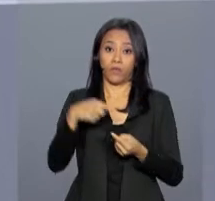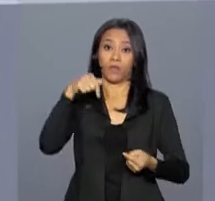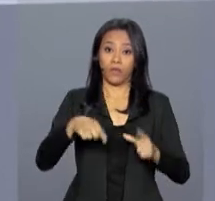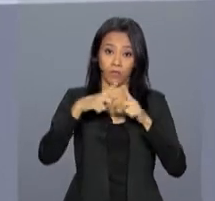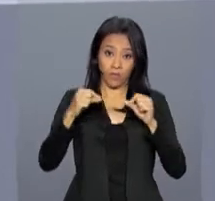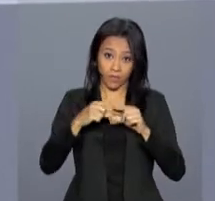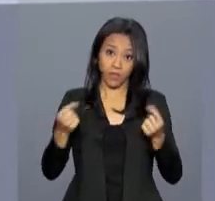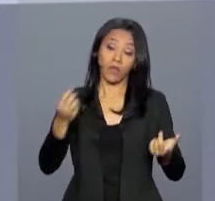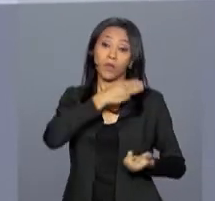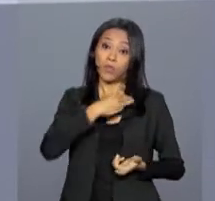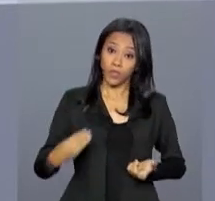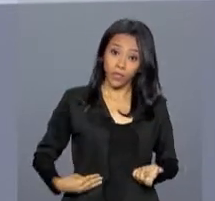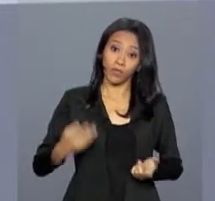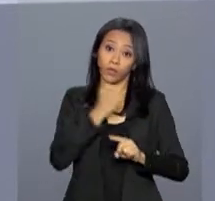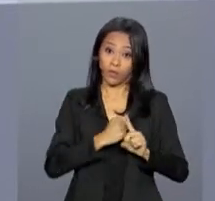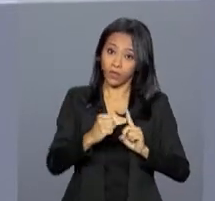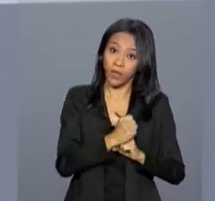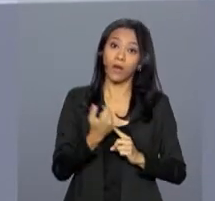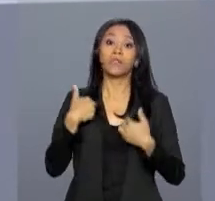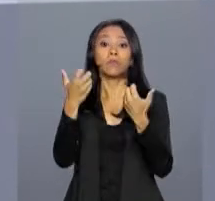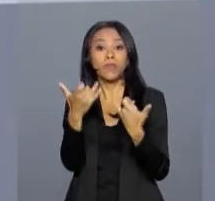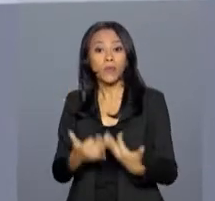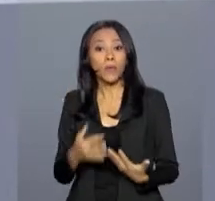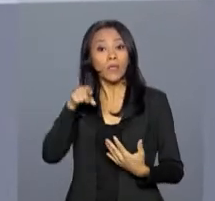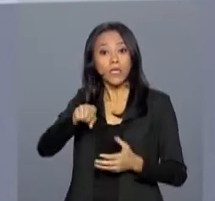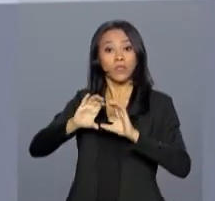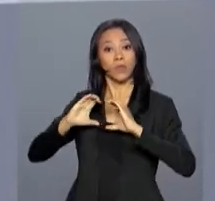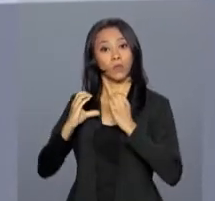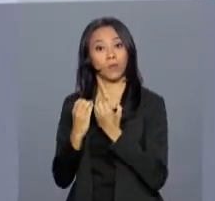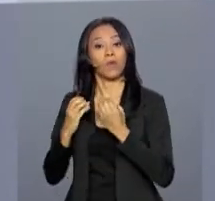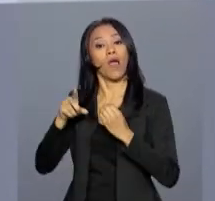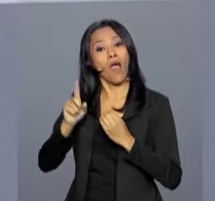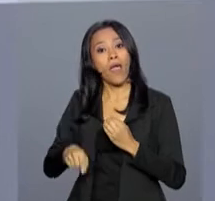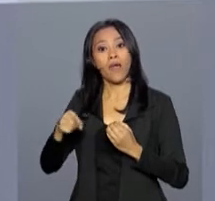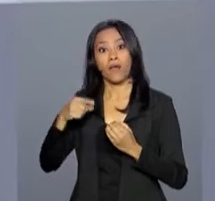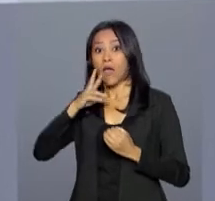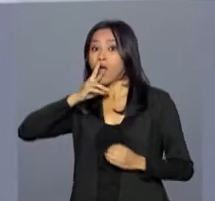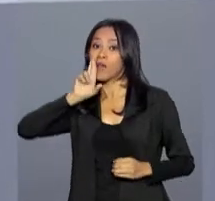de Desenvolvimento Social, Osmar Terra, disse que o comitê é fundamental para dar resposta